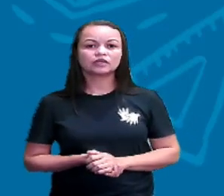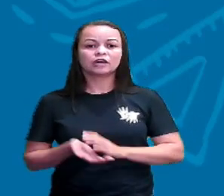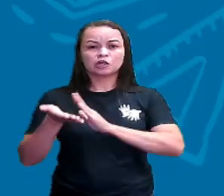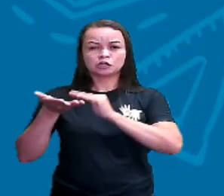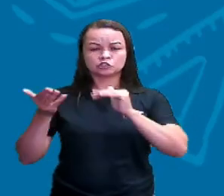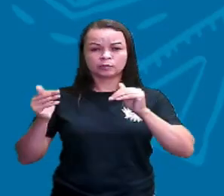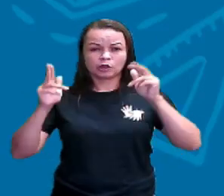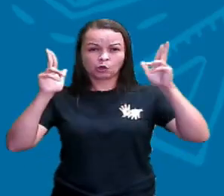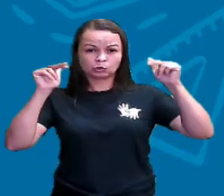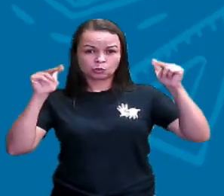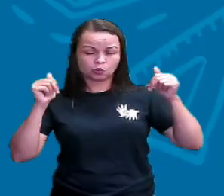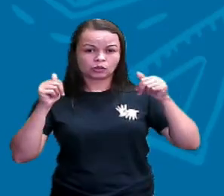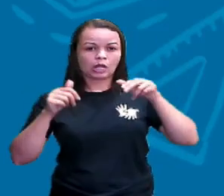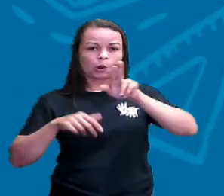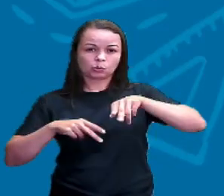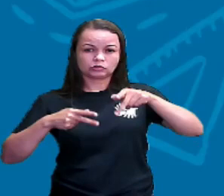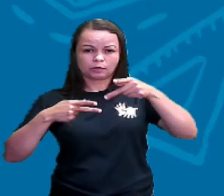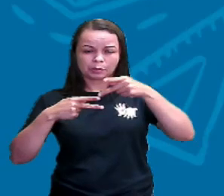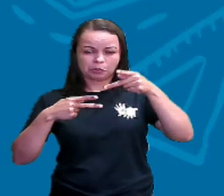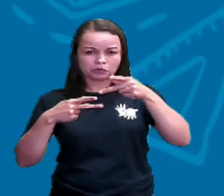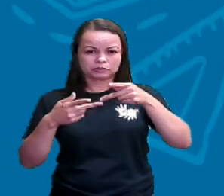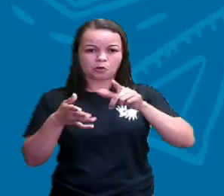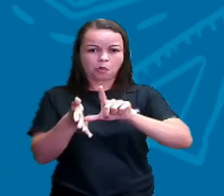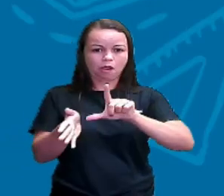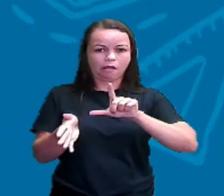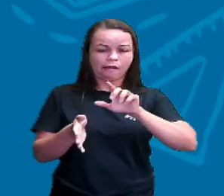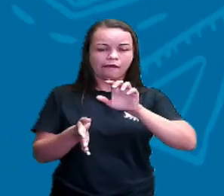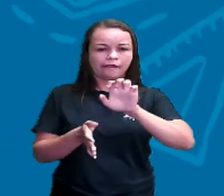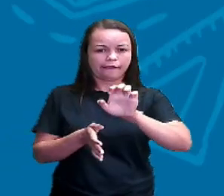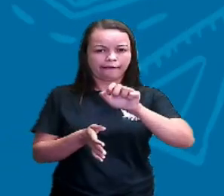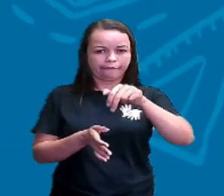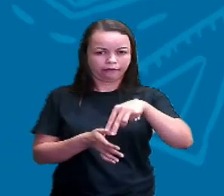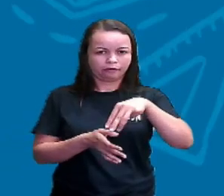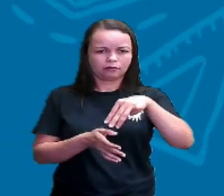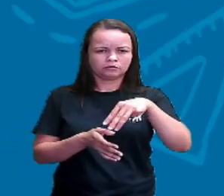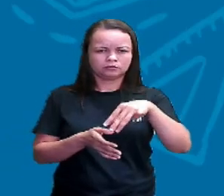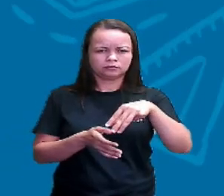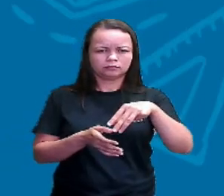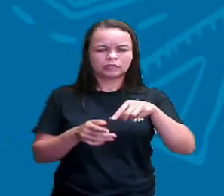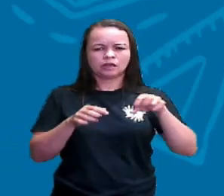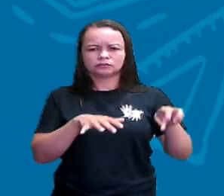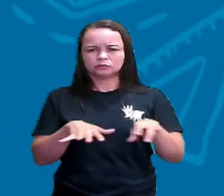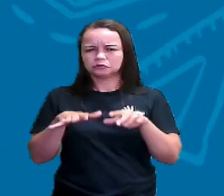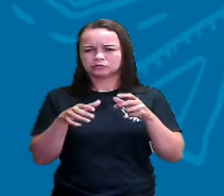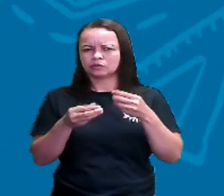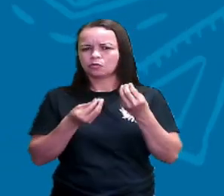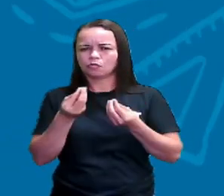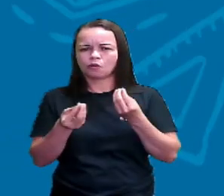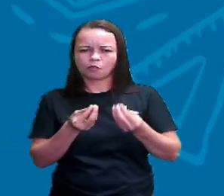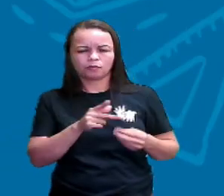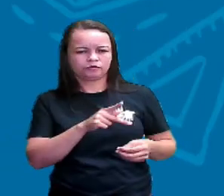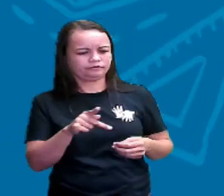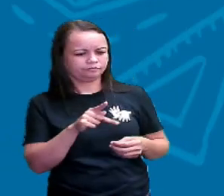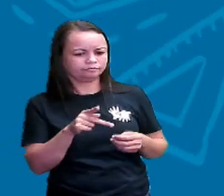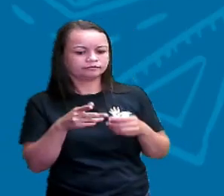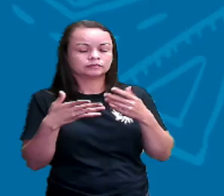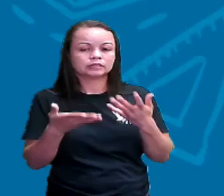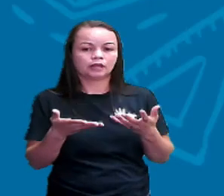preposição em antes dos dias da semana. Como assim, professora? A gente diz assim,